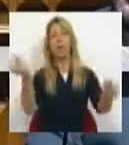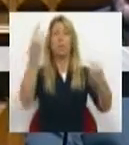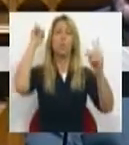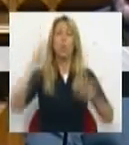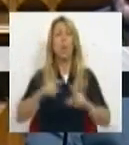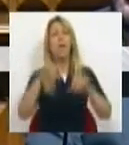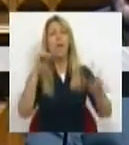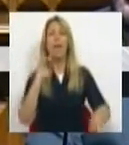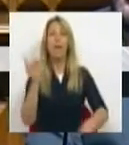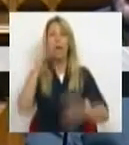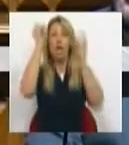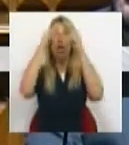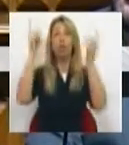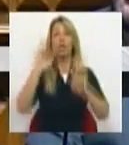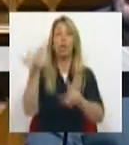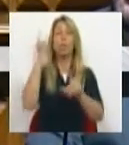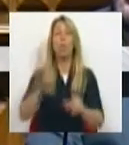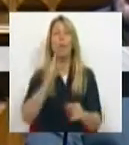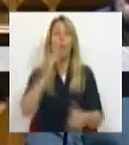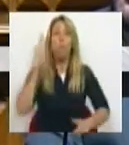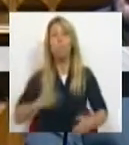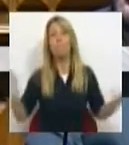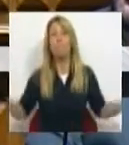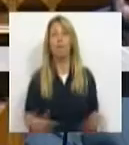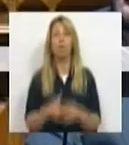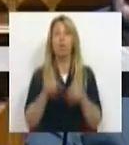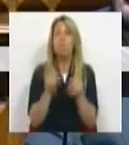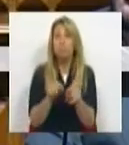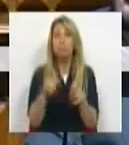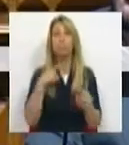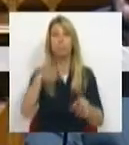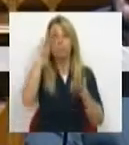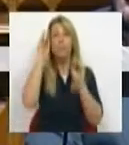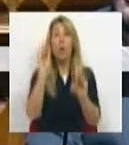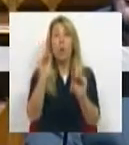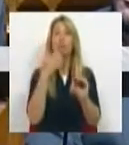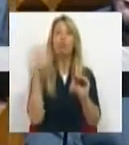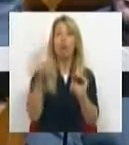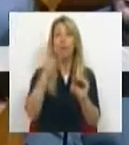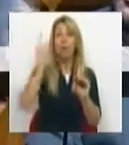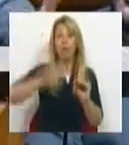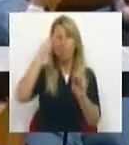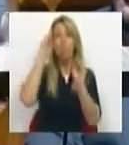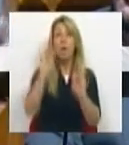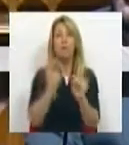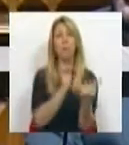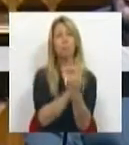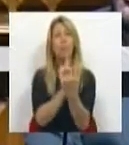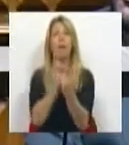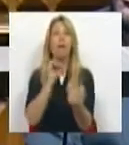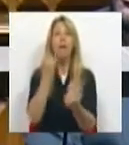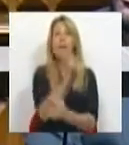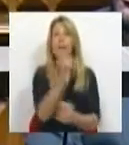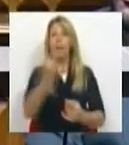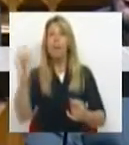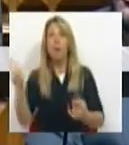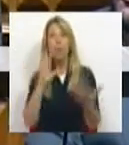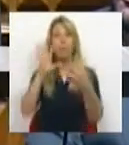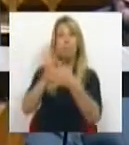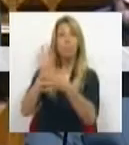Entender que os jovens devem ter um ensino unificado e o mais diversificado possível, durante o máximo tempo possível, é